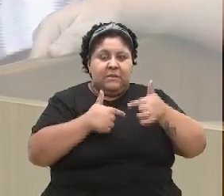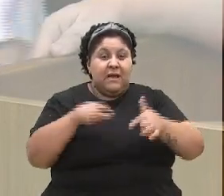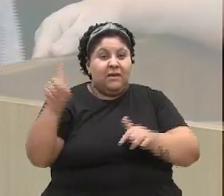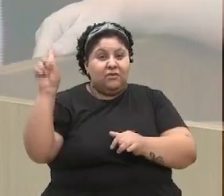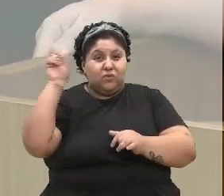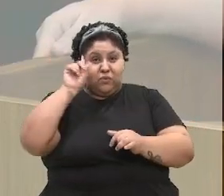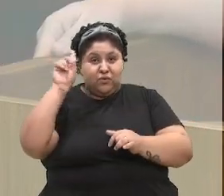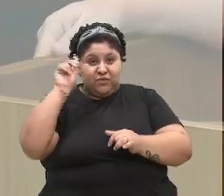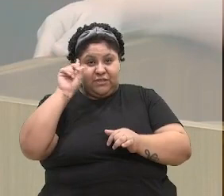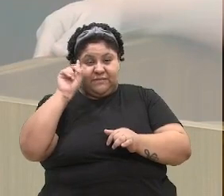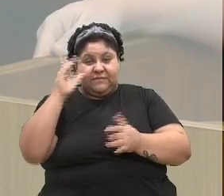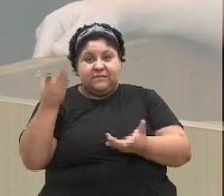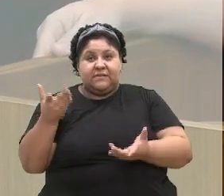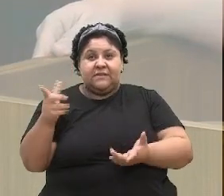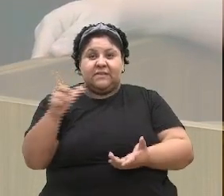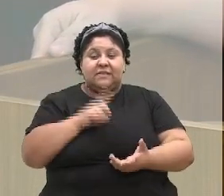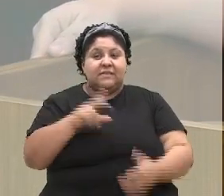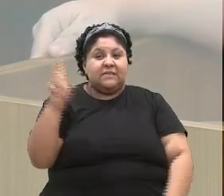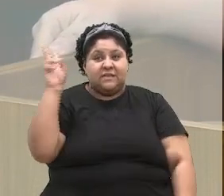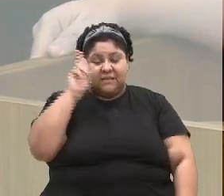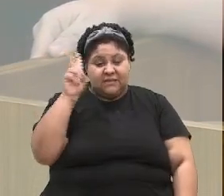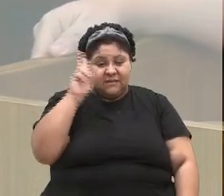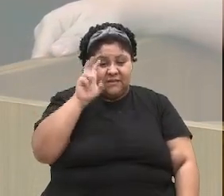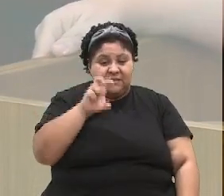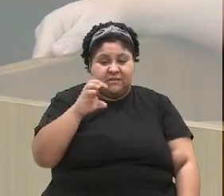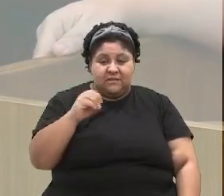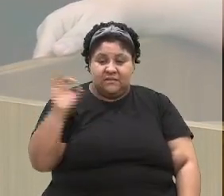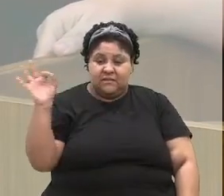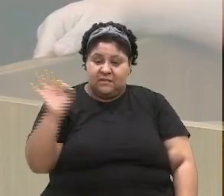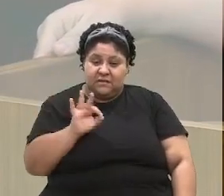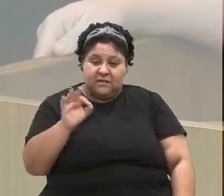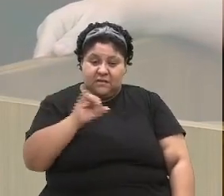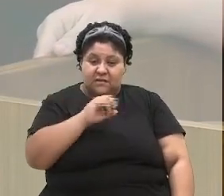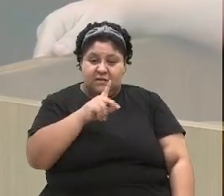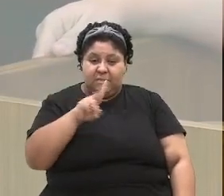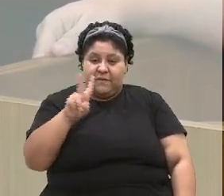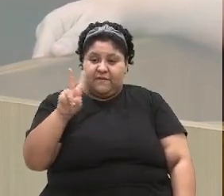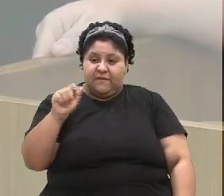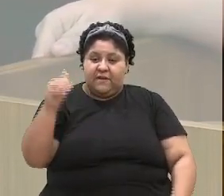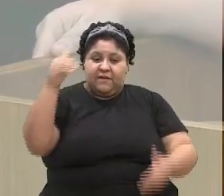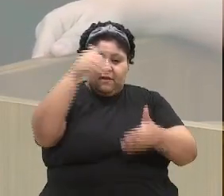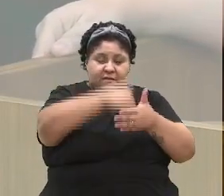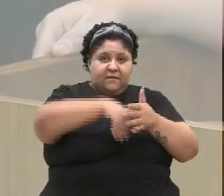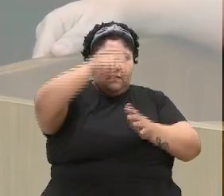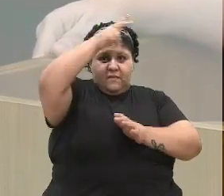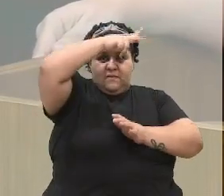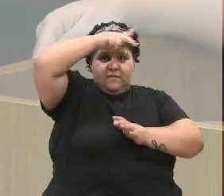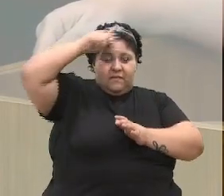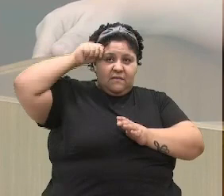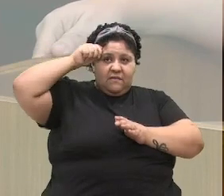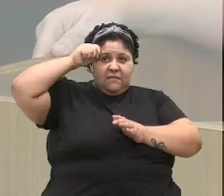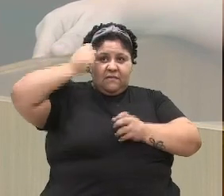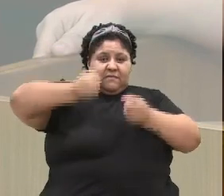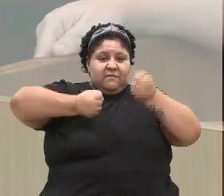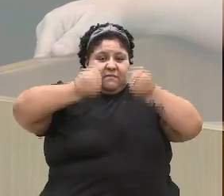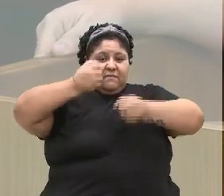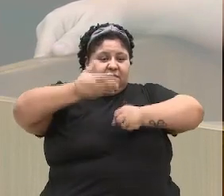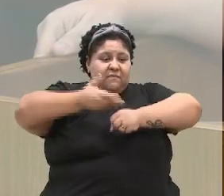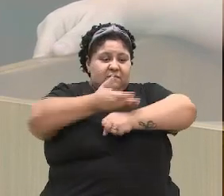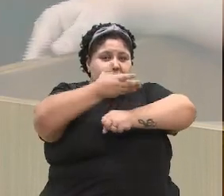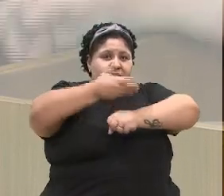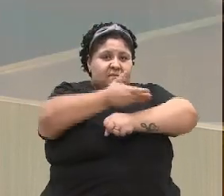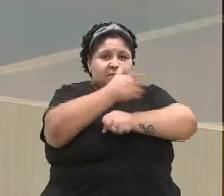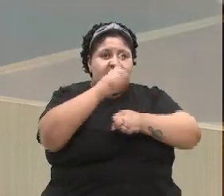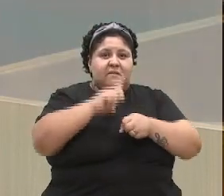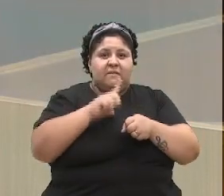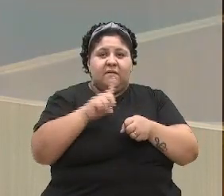Valim. Tem que lembrar que 50% do IPVA ficou no município, eles pagam muito imposto para não andar em buraco. E eles pagam muito